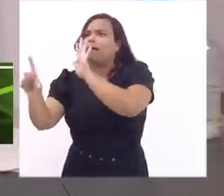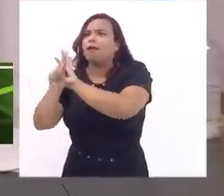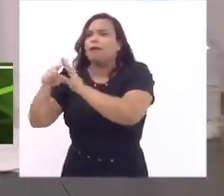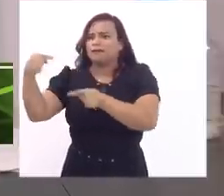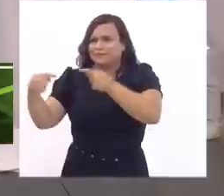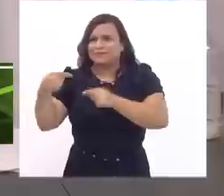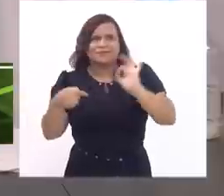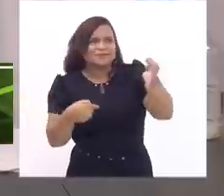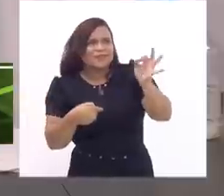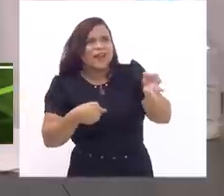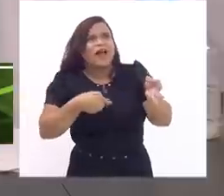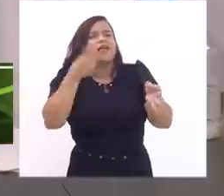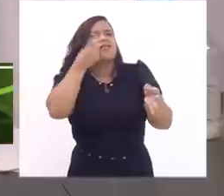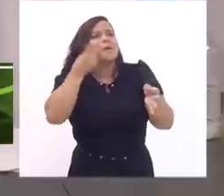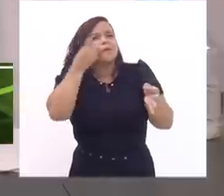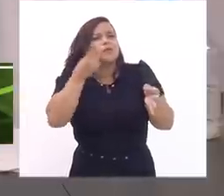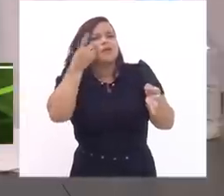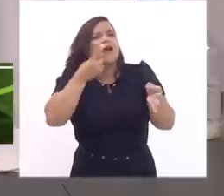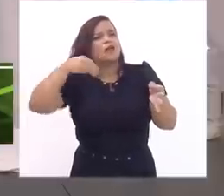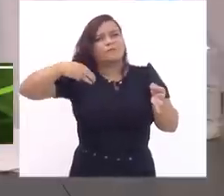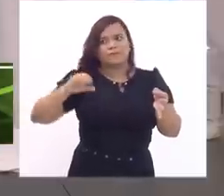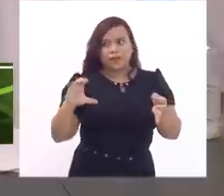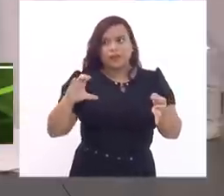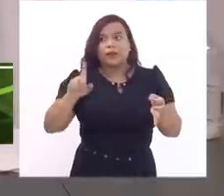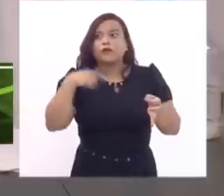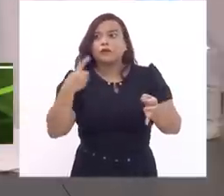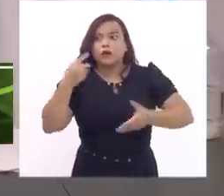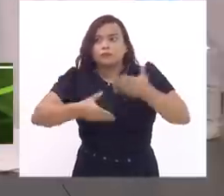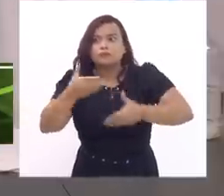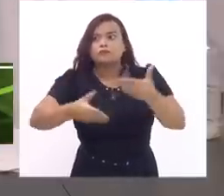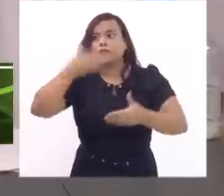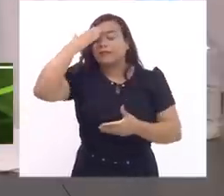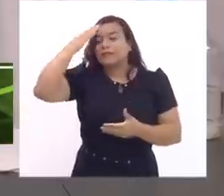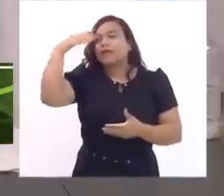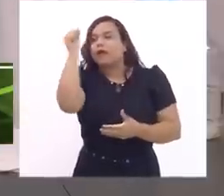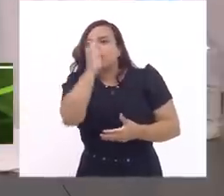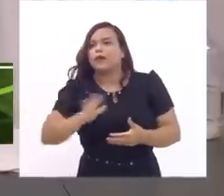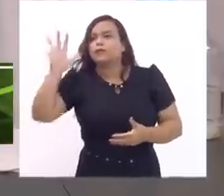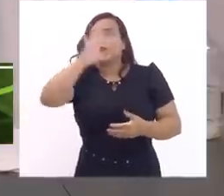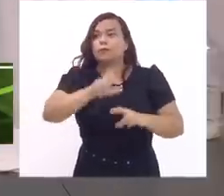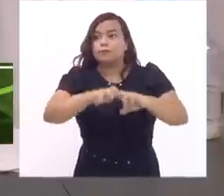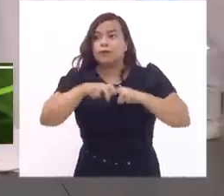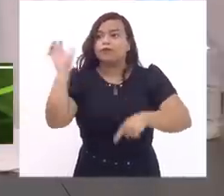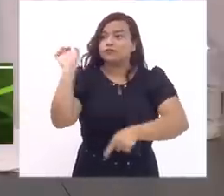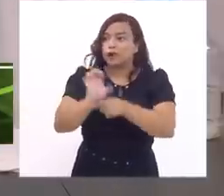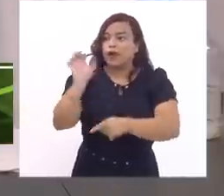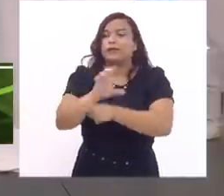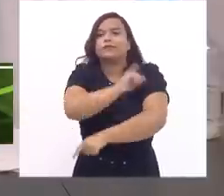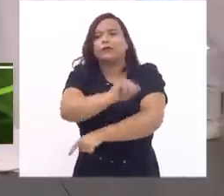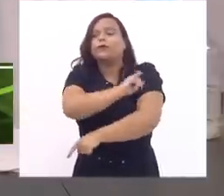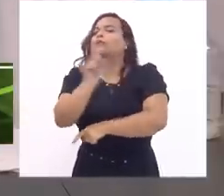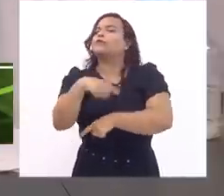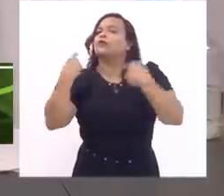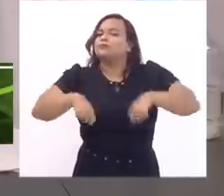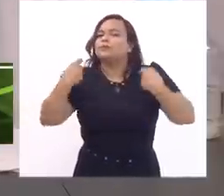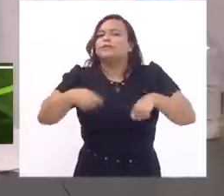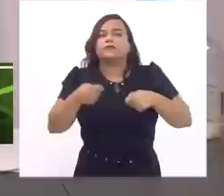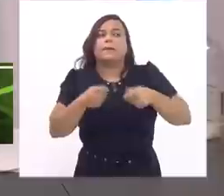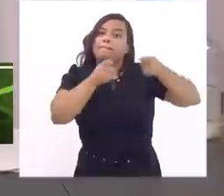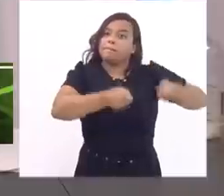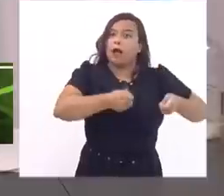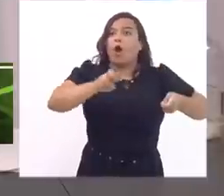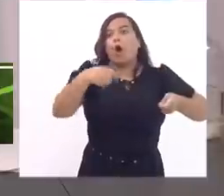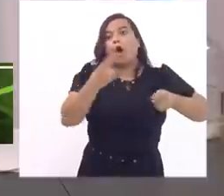Mink? E a gente avançou depois com o entendimento nacional por conta do Estado do Rio de Janeiro. Então, tem aqui manter ou derrubar, entendeu,